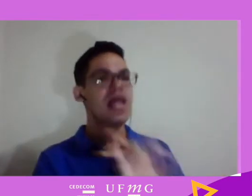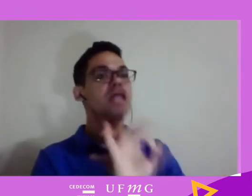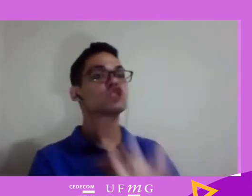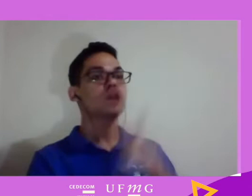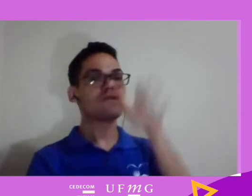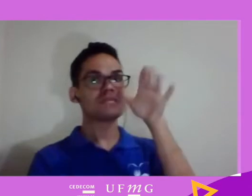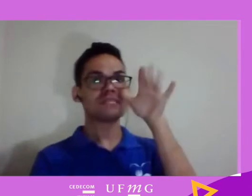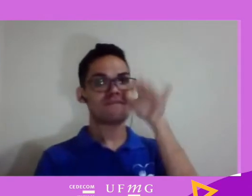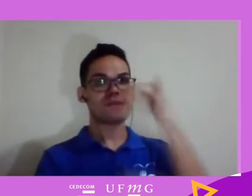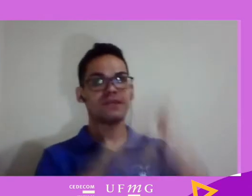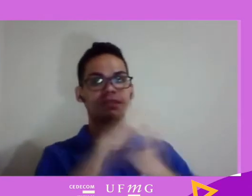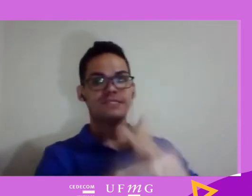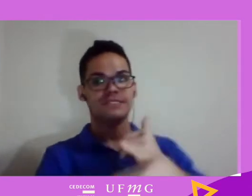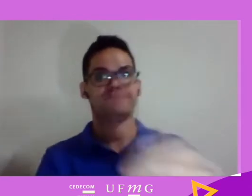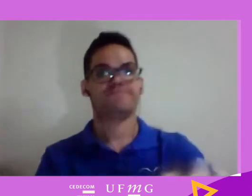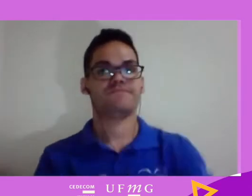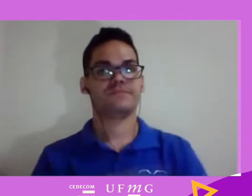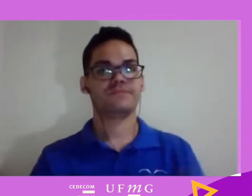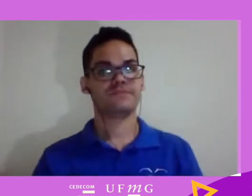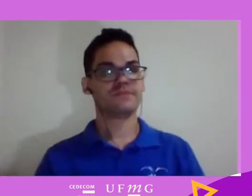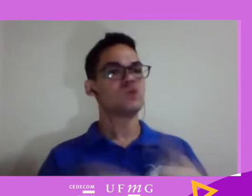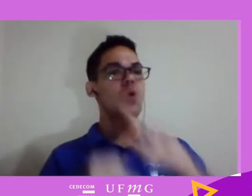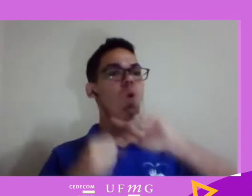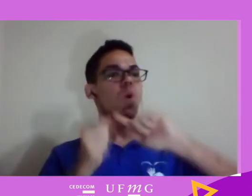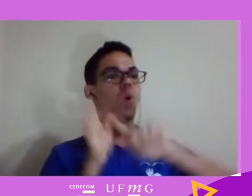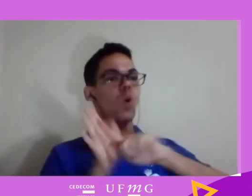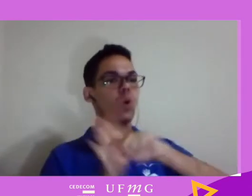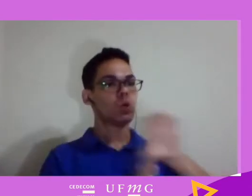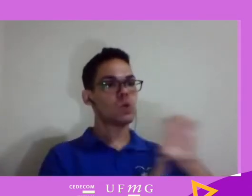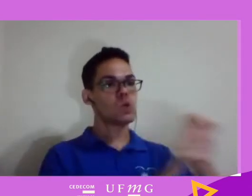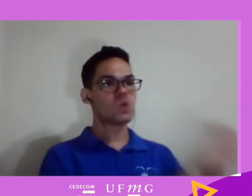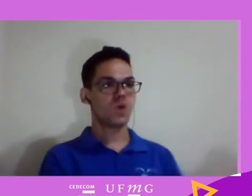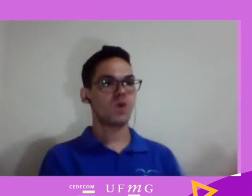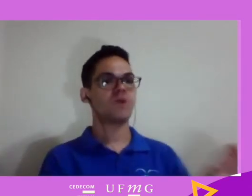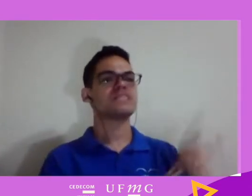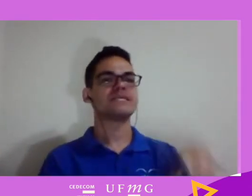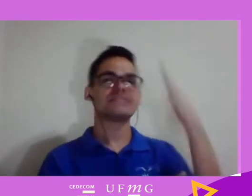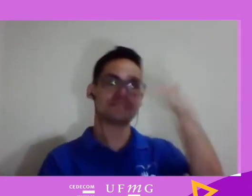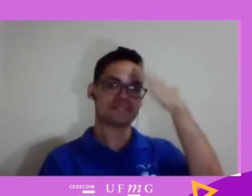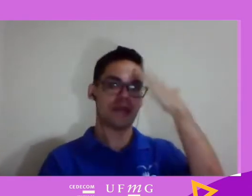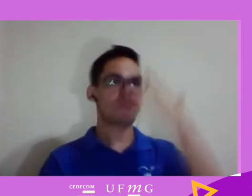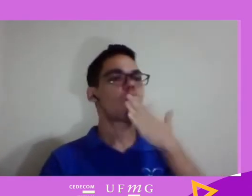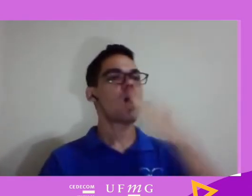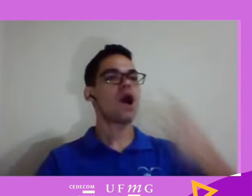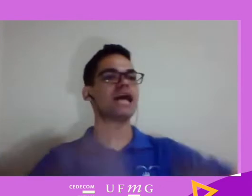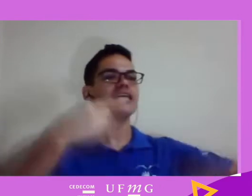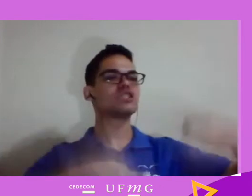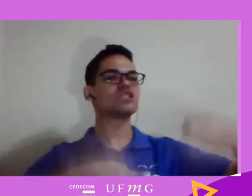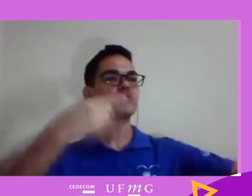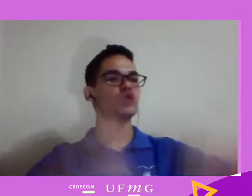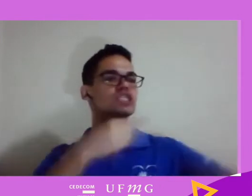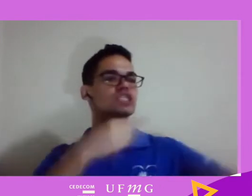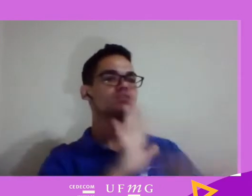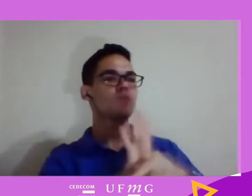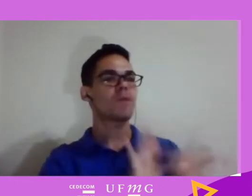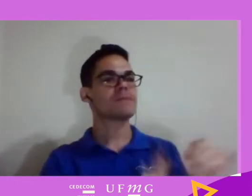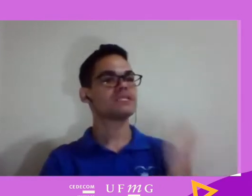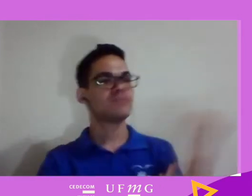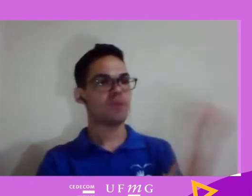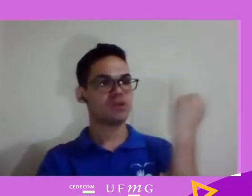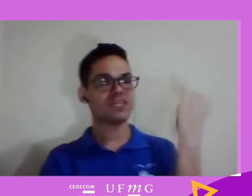gente já sabe o tipo de política pública. Olha como é que isso é importante para a gente entender um planejamento mais amplo da sociedade hoje.